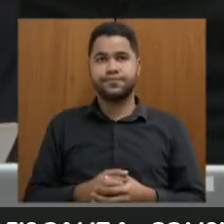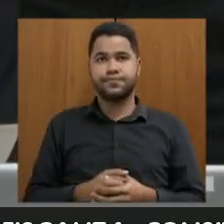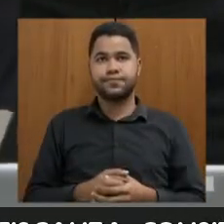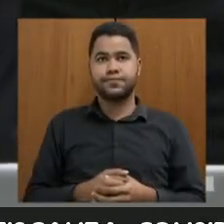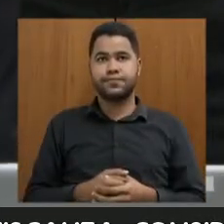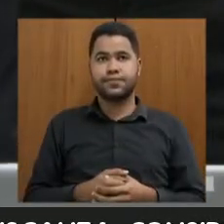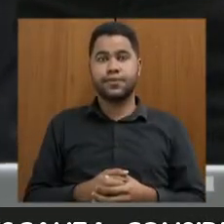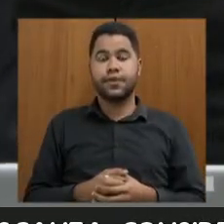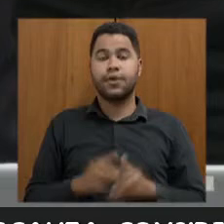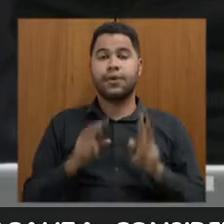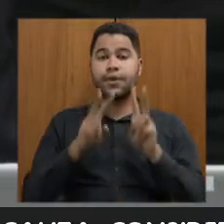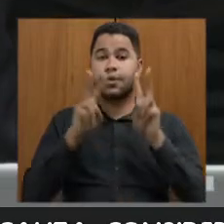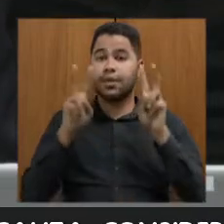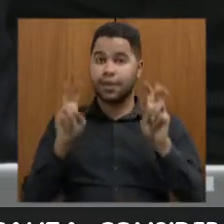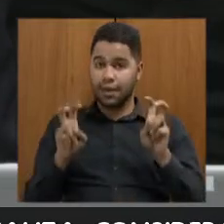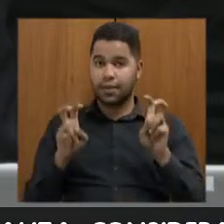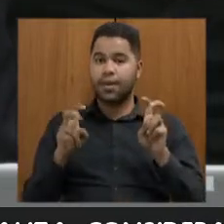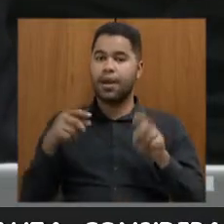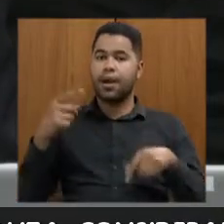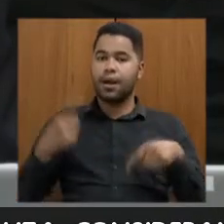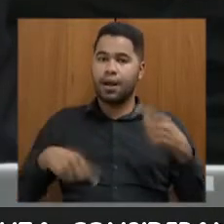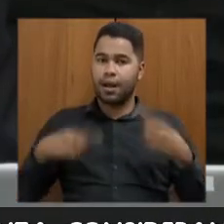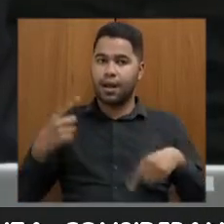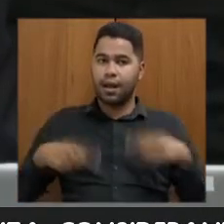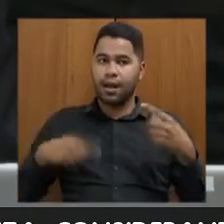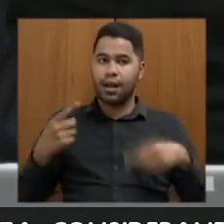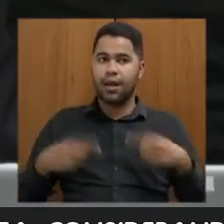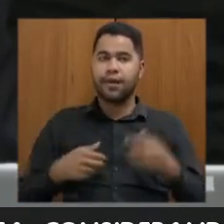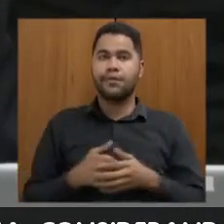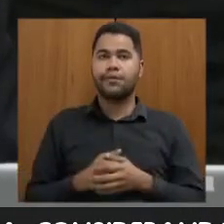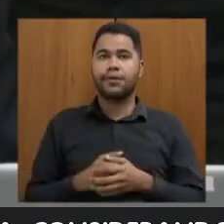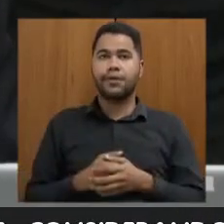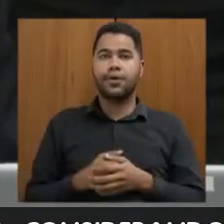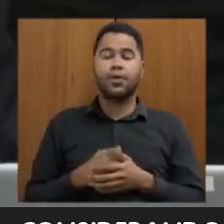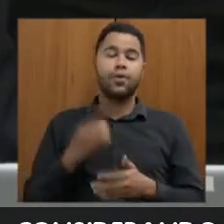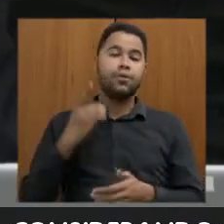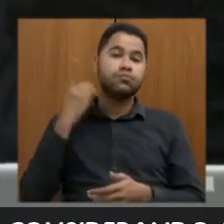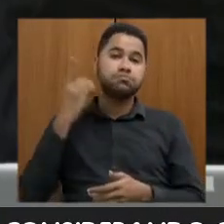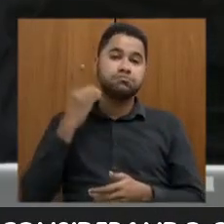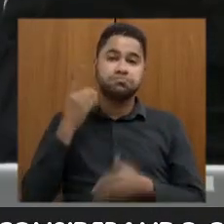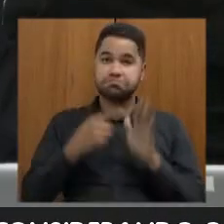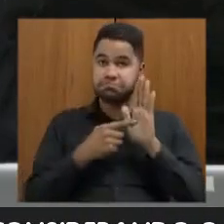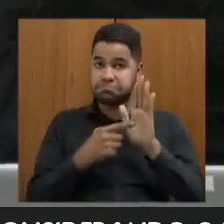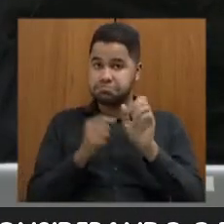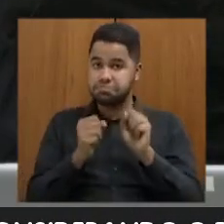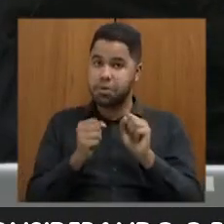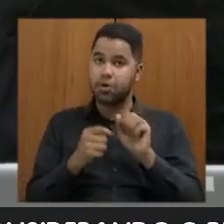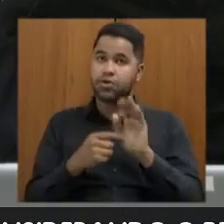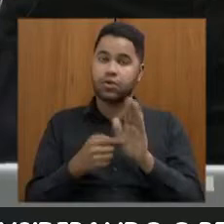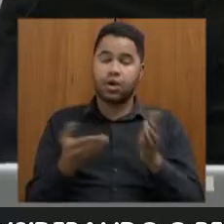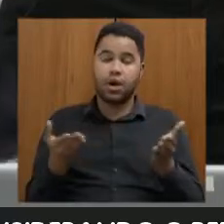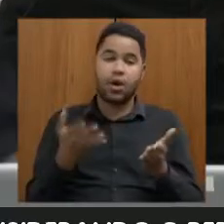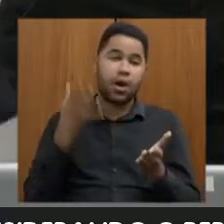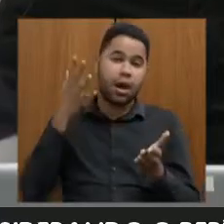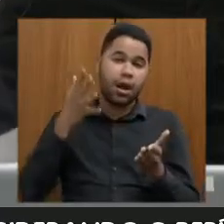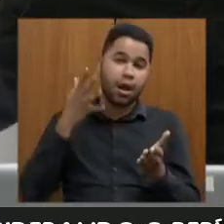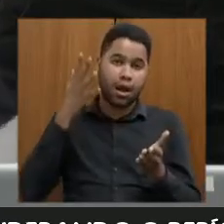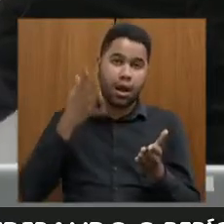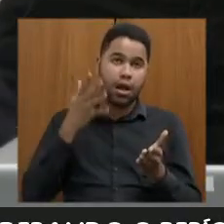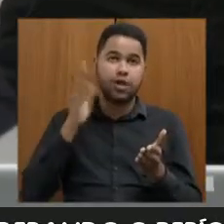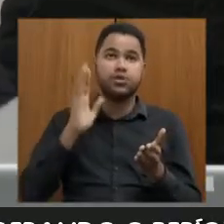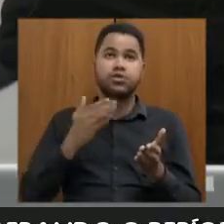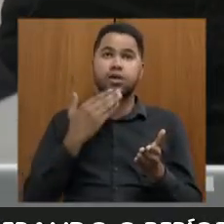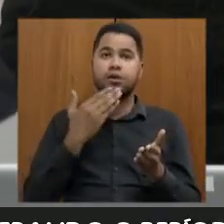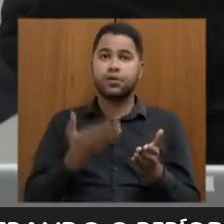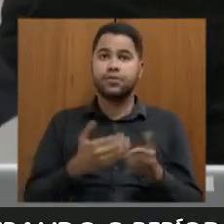decorrentes do tema debatido planetários quem deseja apresentar requerimentos podem testar oralmente já temos